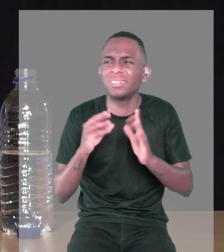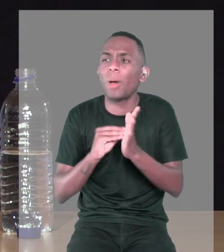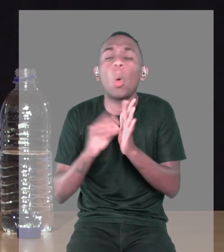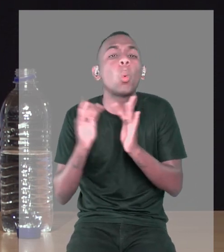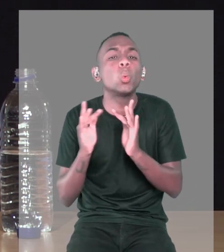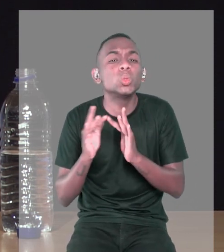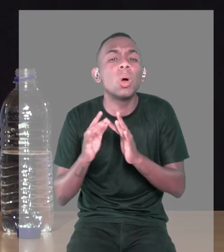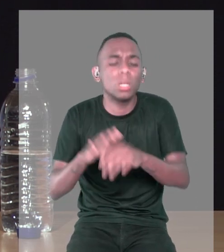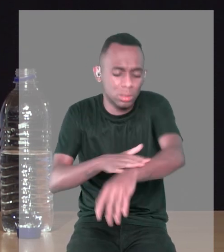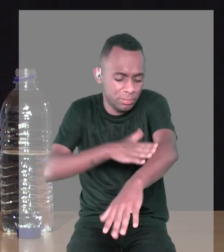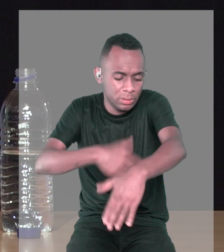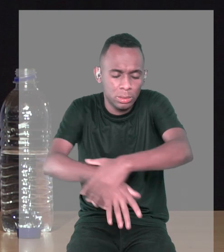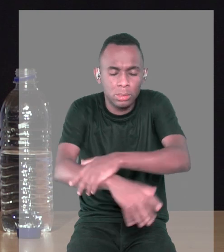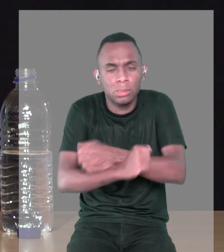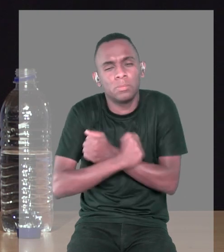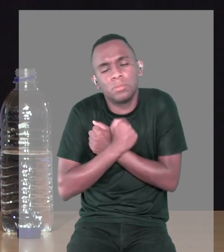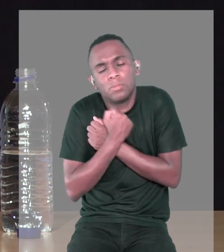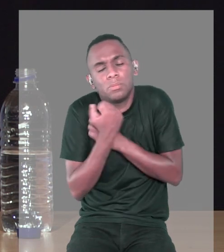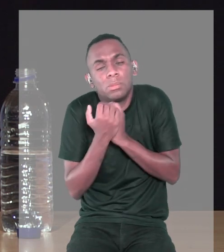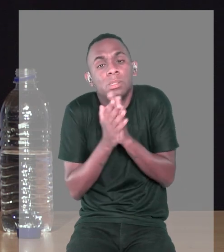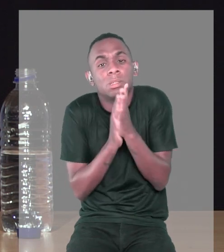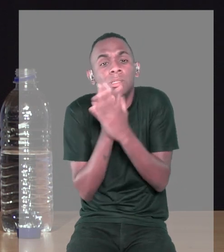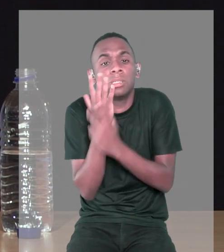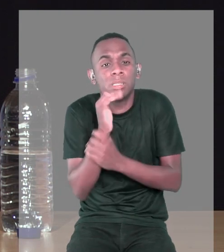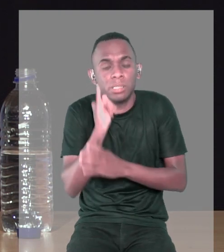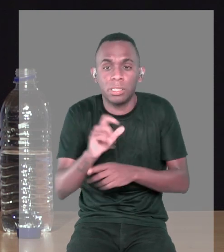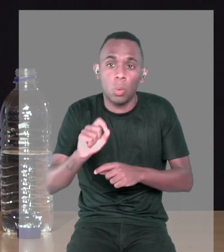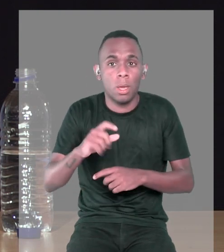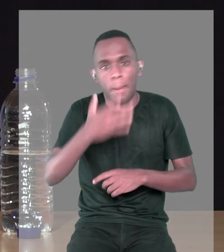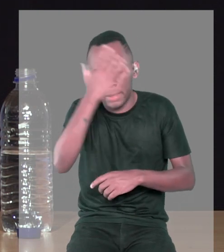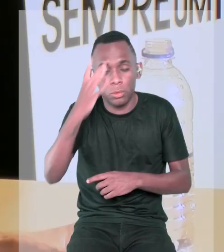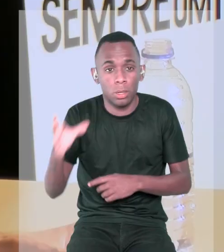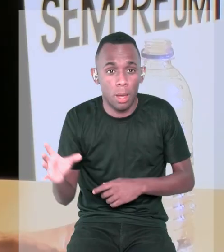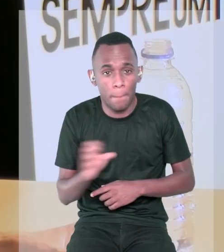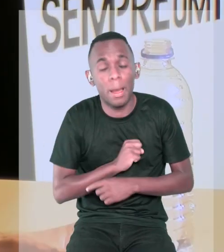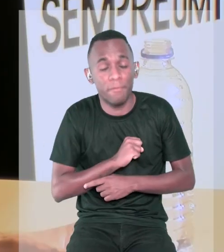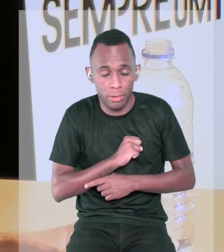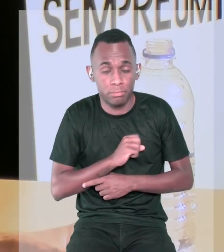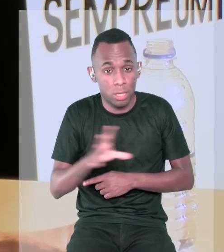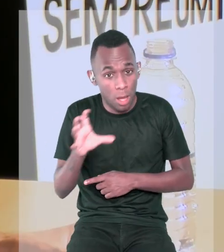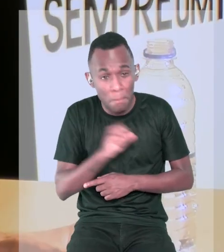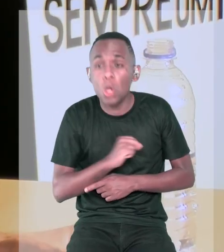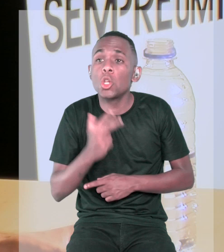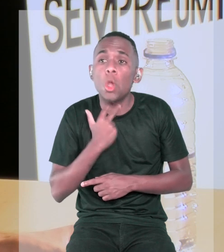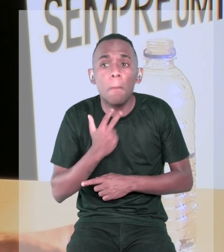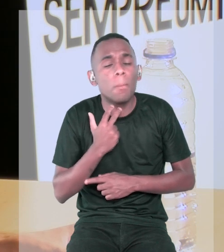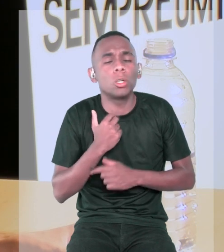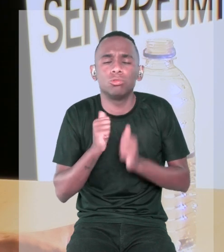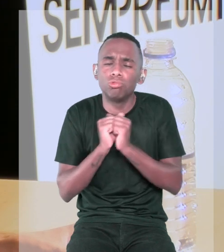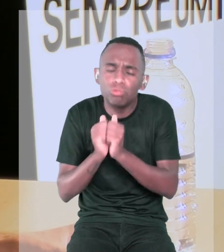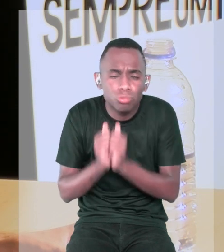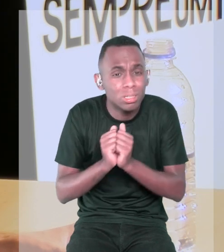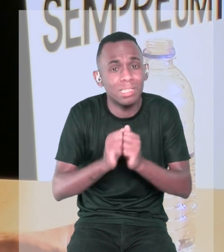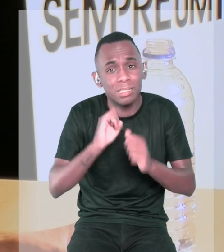Sobreviveríamos, mas sem toque, sem pele. Os que não ousaram dizer a alguém que amavam, que o amavam,